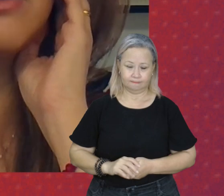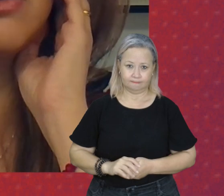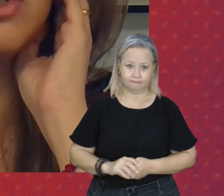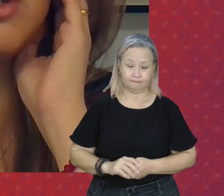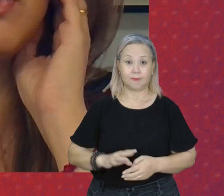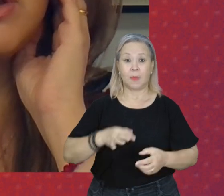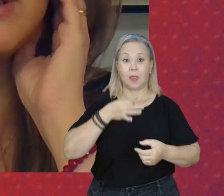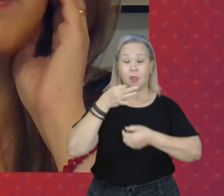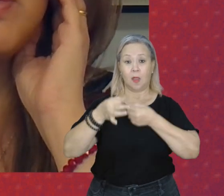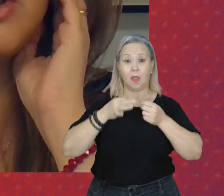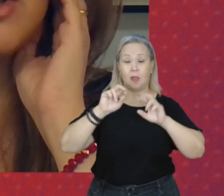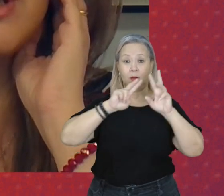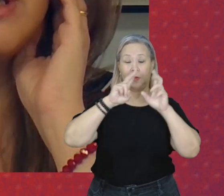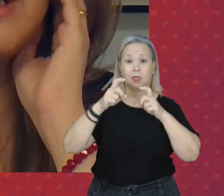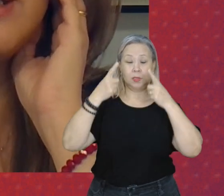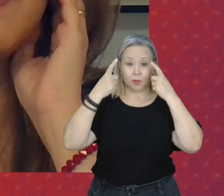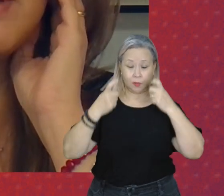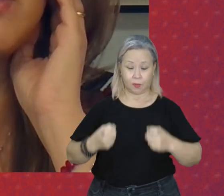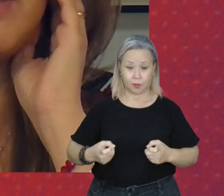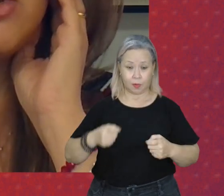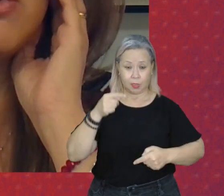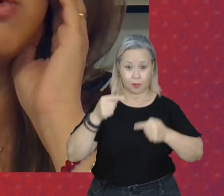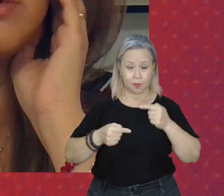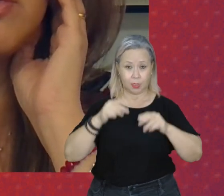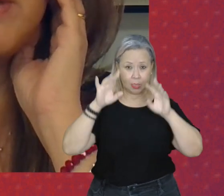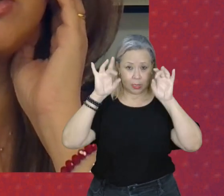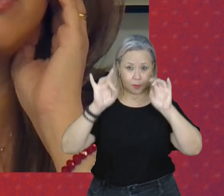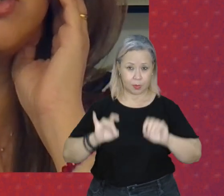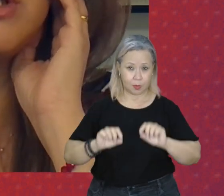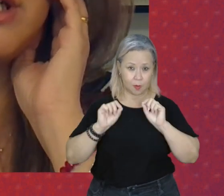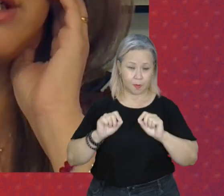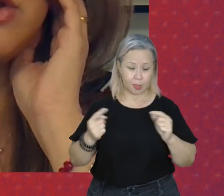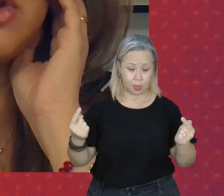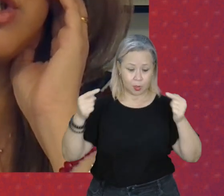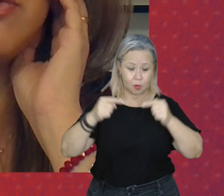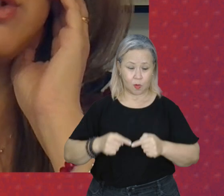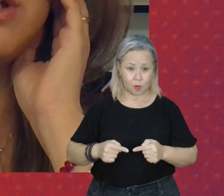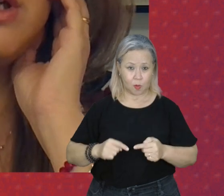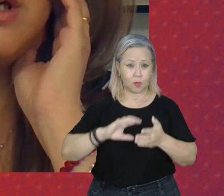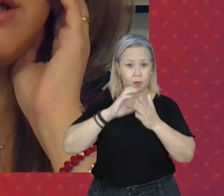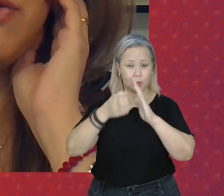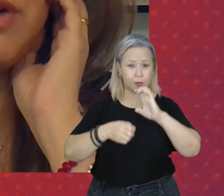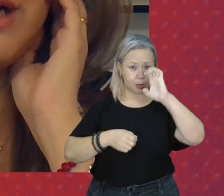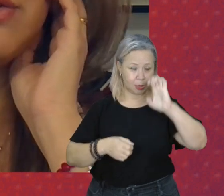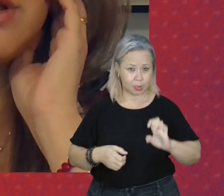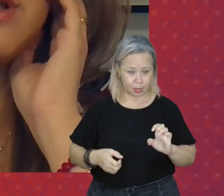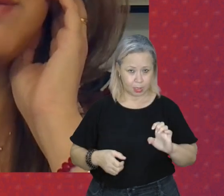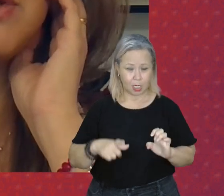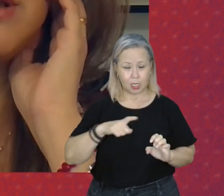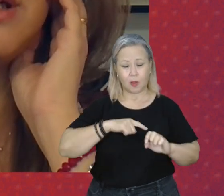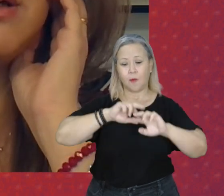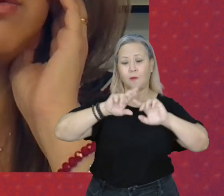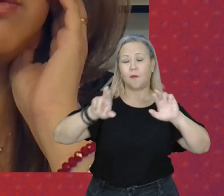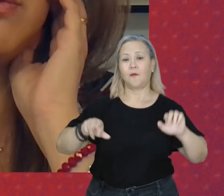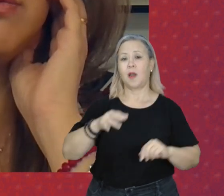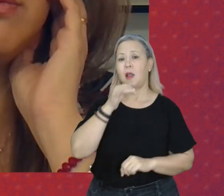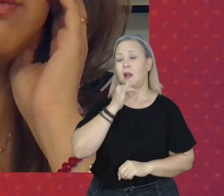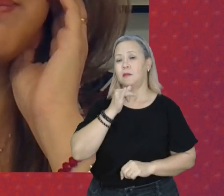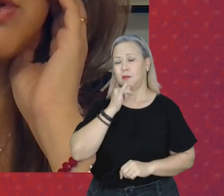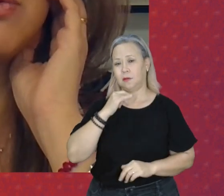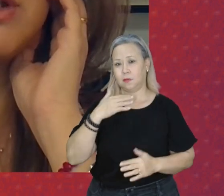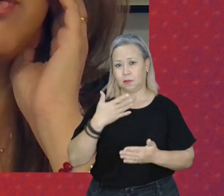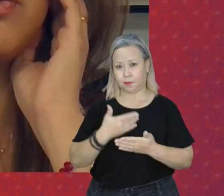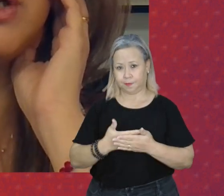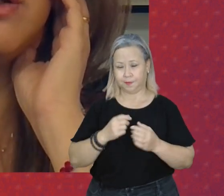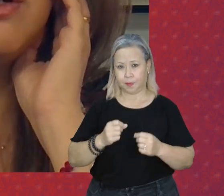aumentaram os casos de violência política, especialmente contra os partidos de esquerda. A gente teve vários exemplos, até